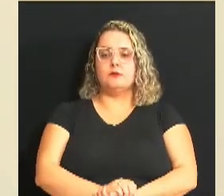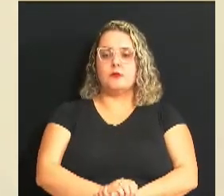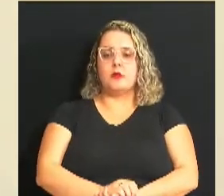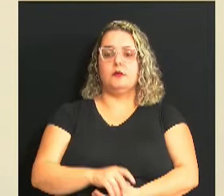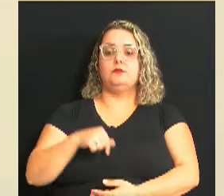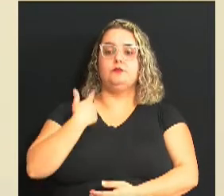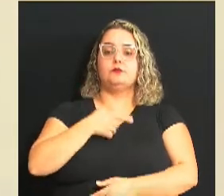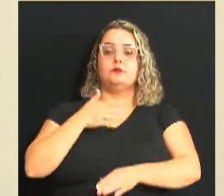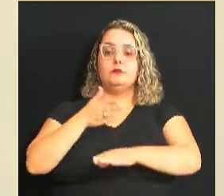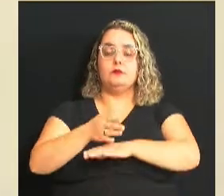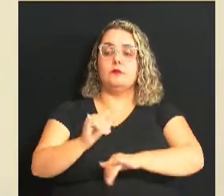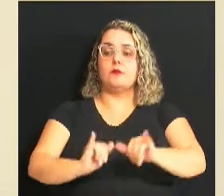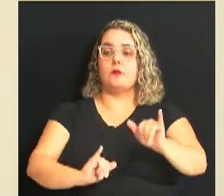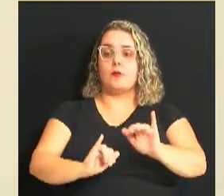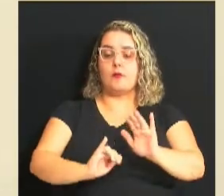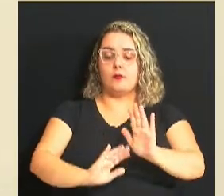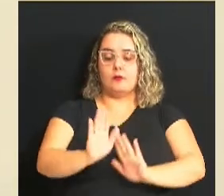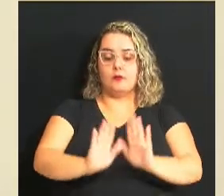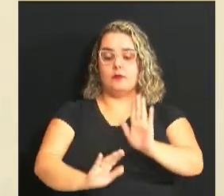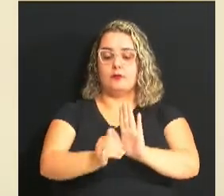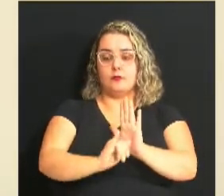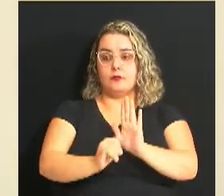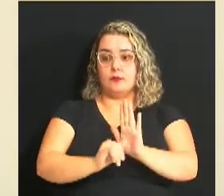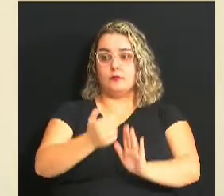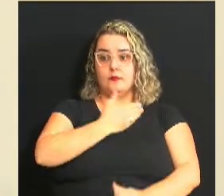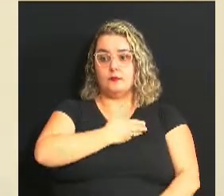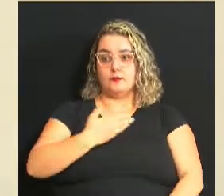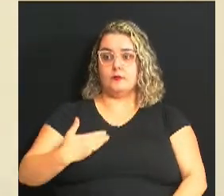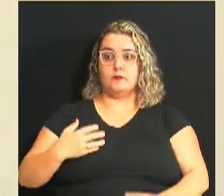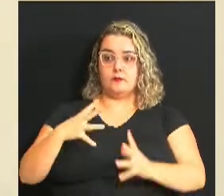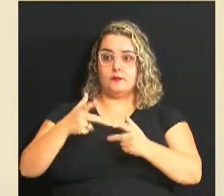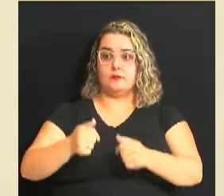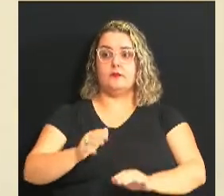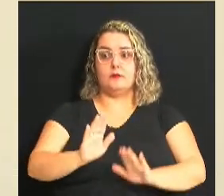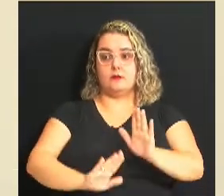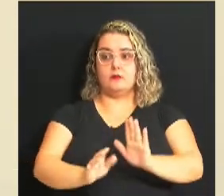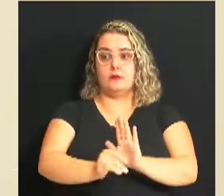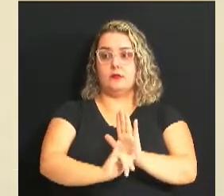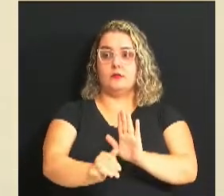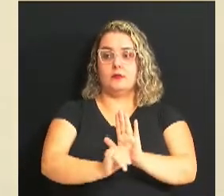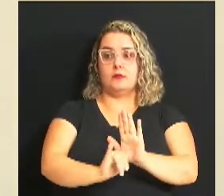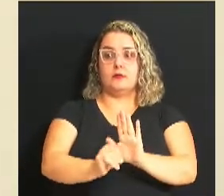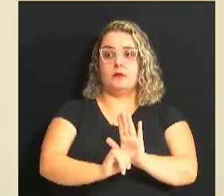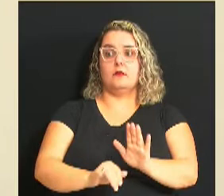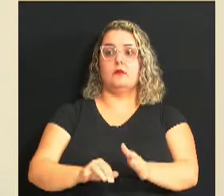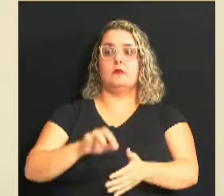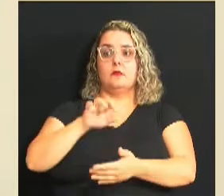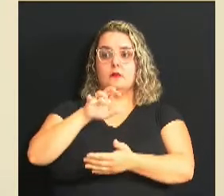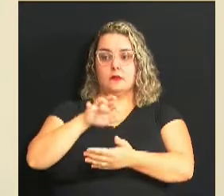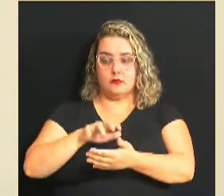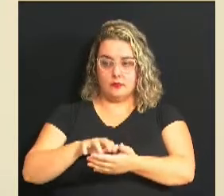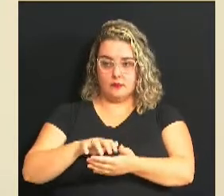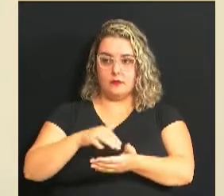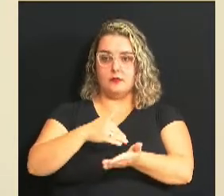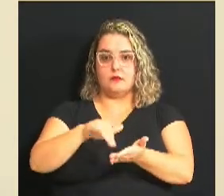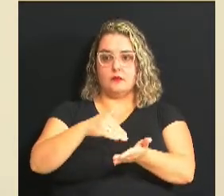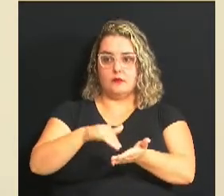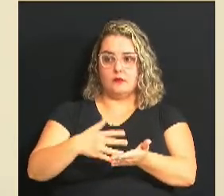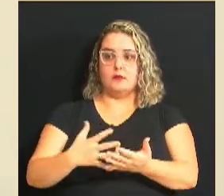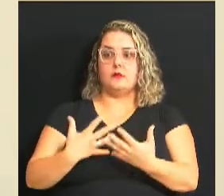edital público. Na verdade, esse ano, todos os editais que apareceram, a secretaria se inscreveu e fomos